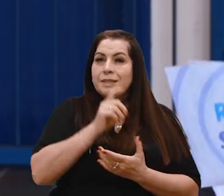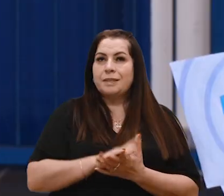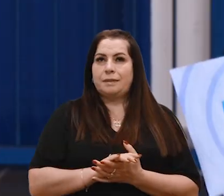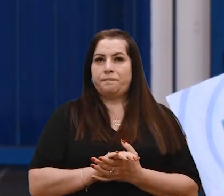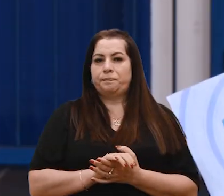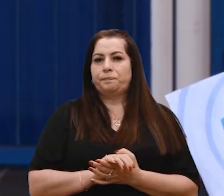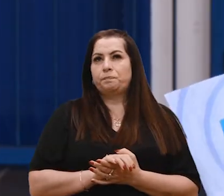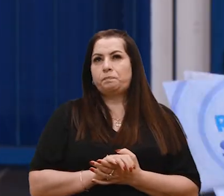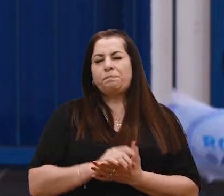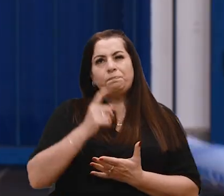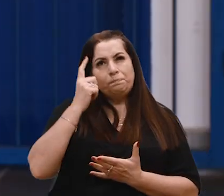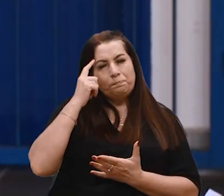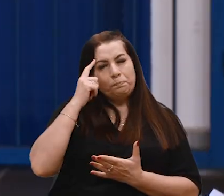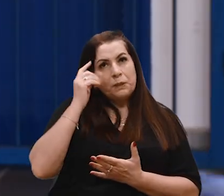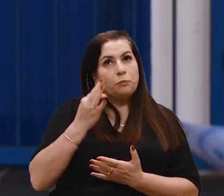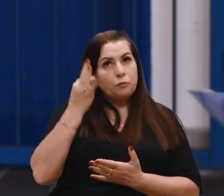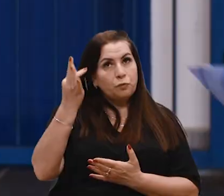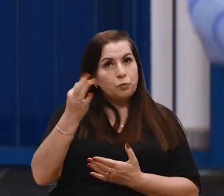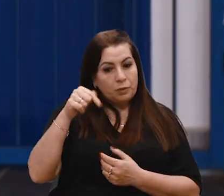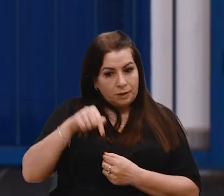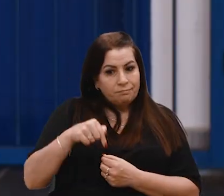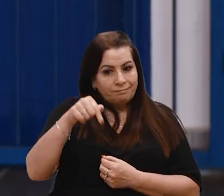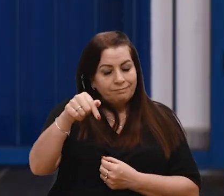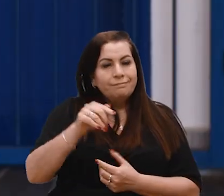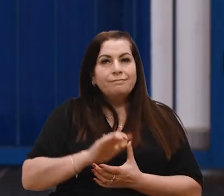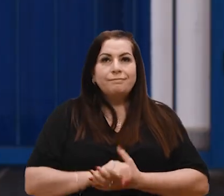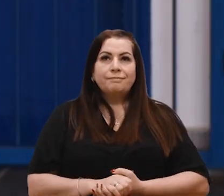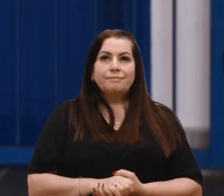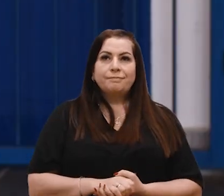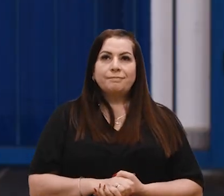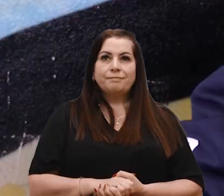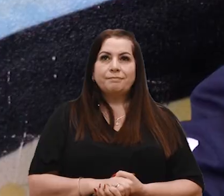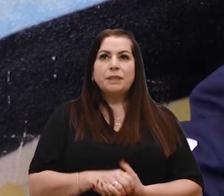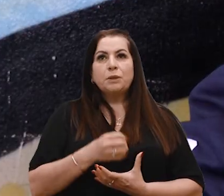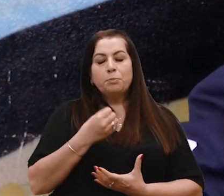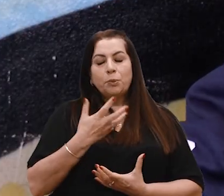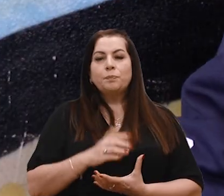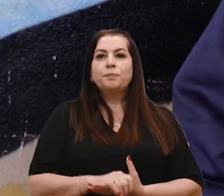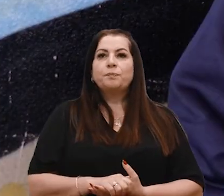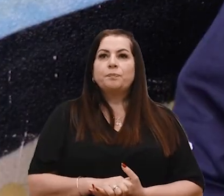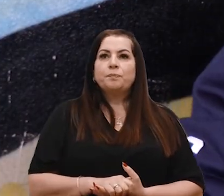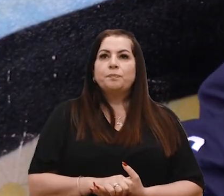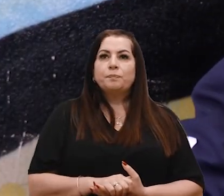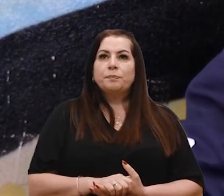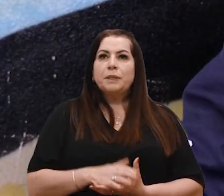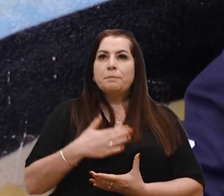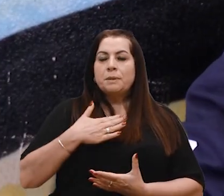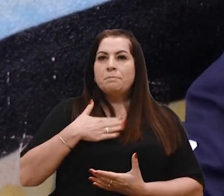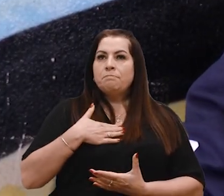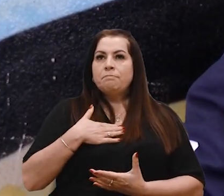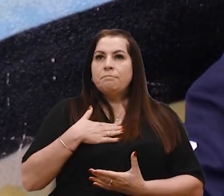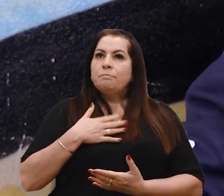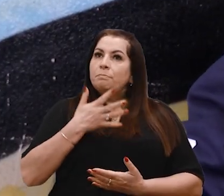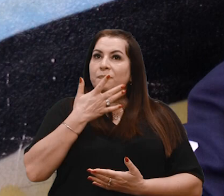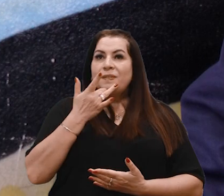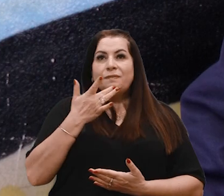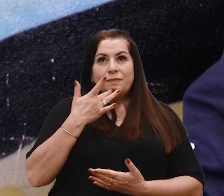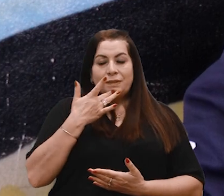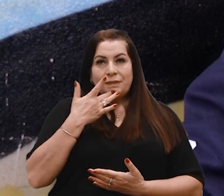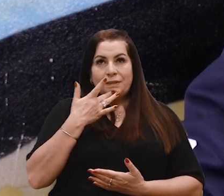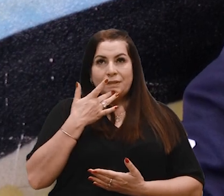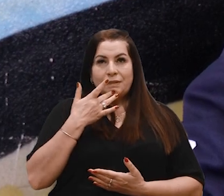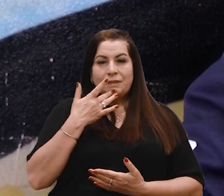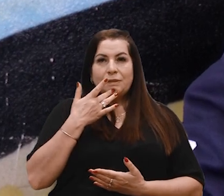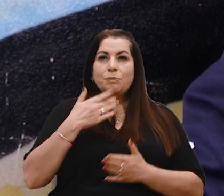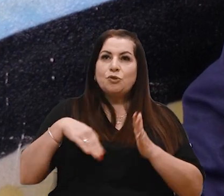E o que você pensa para o seu futuro daqui para frente? Bom, para mim foi um pouco